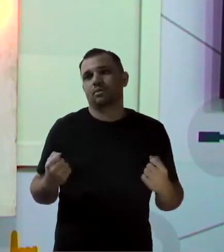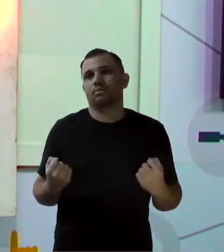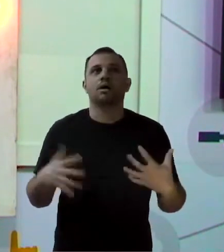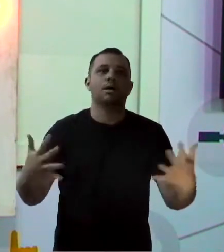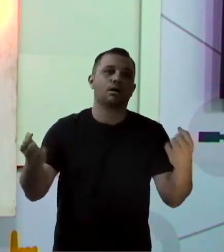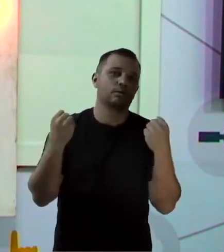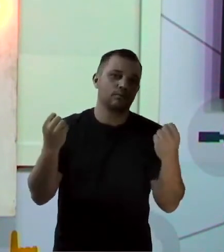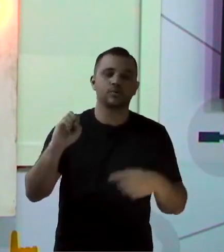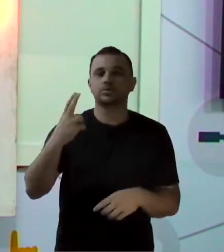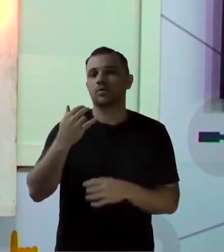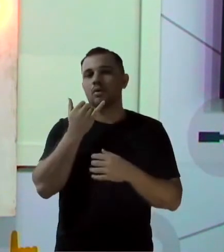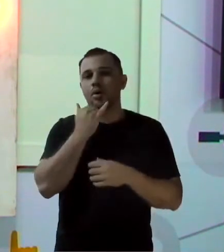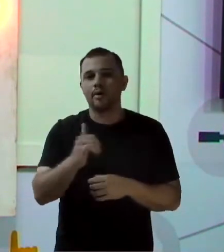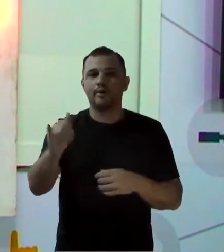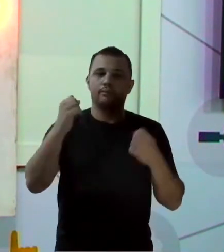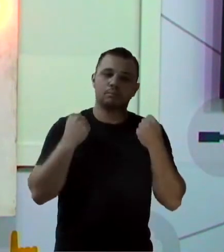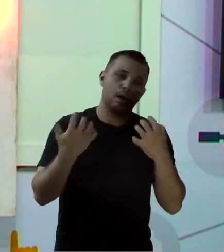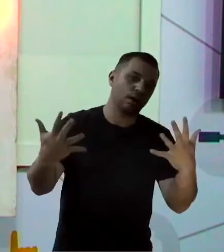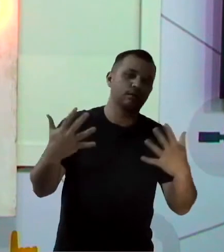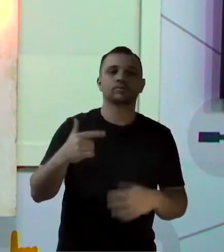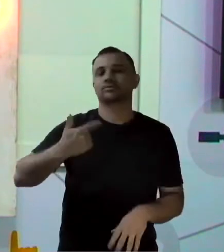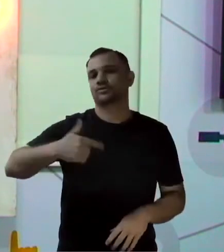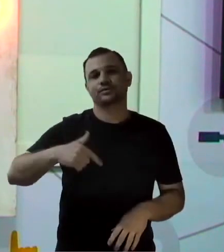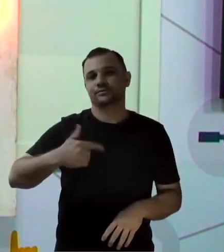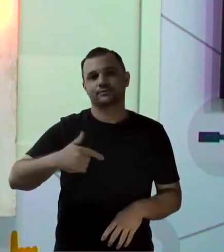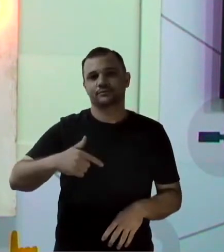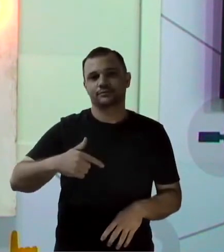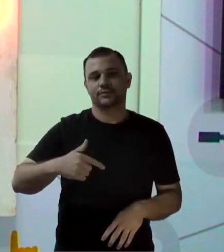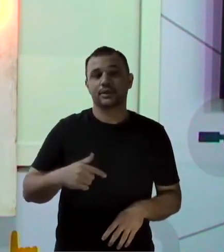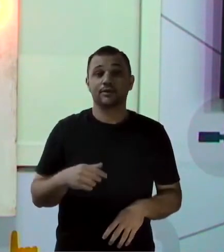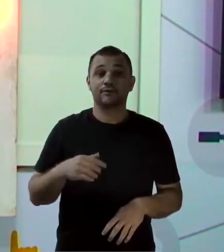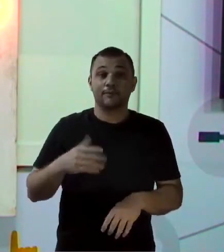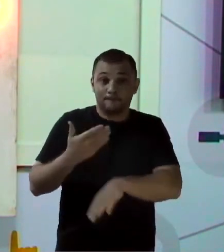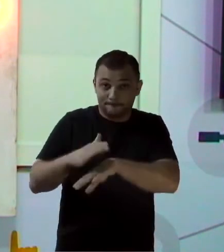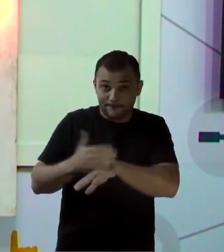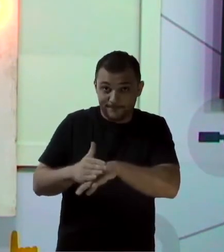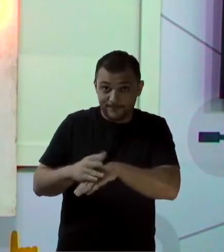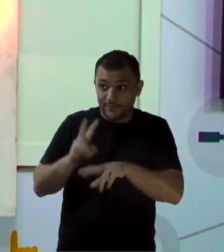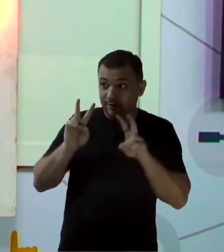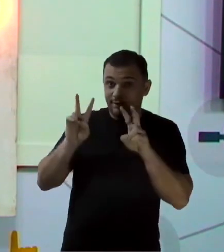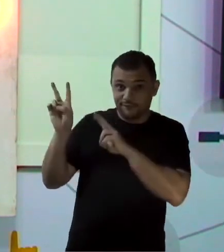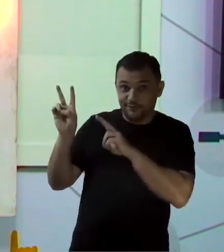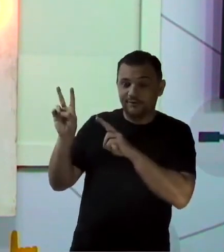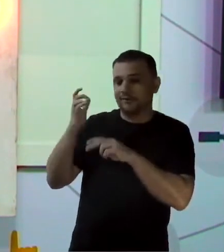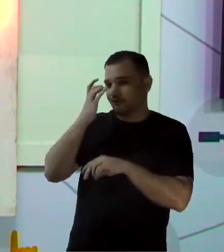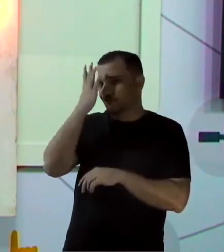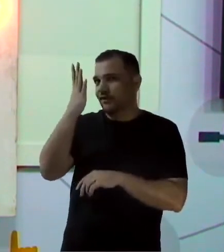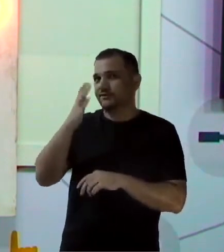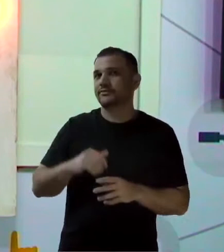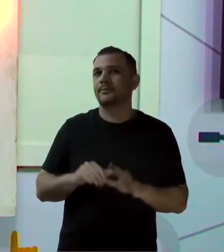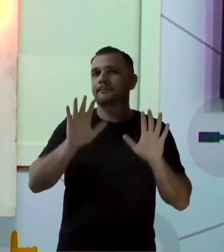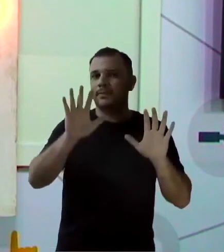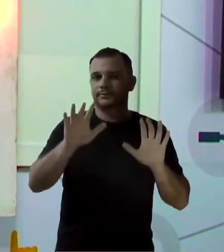é essa. Então, na prática, isso aqui é bem mais fácil para vocês, beleza? Agora, olha só, turma, me ajudem